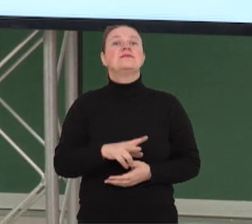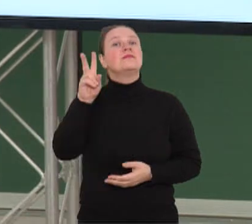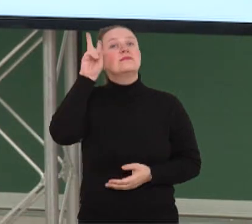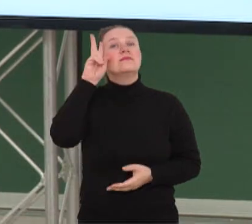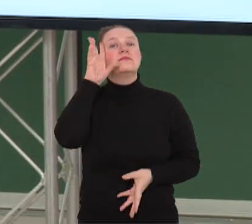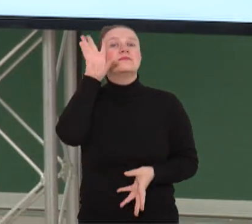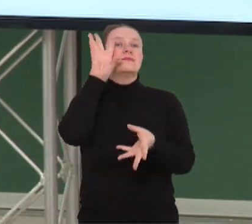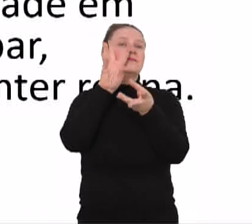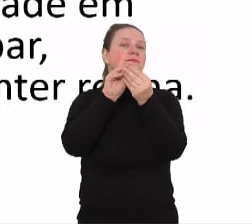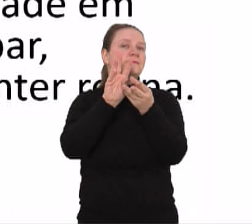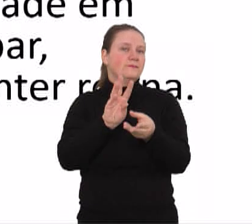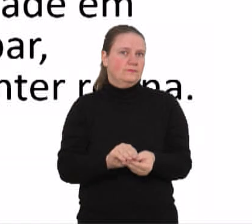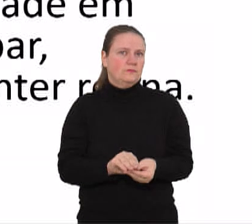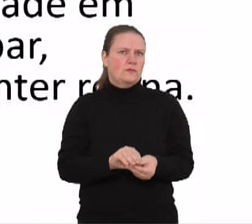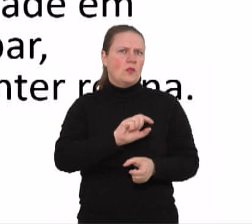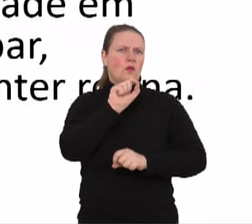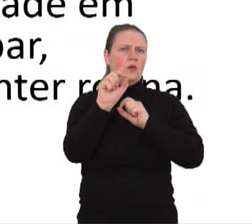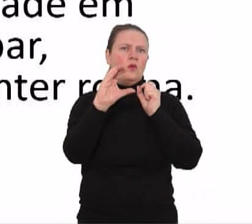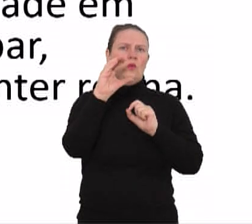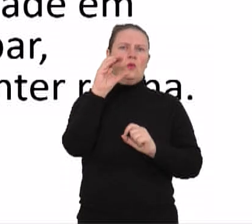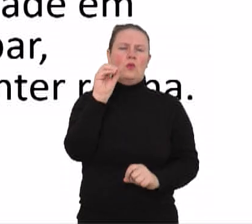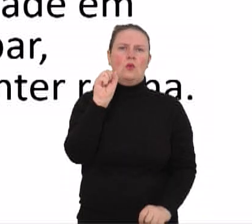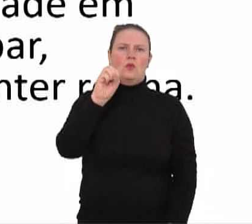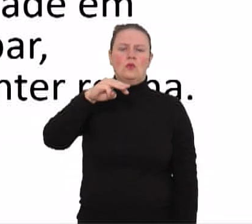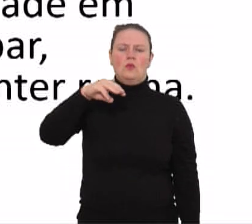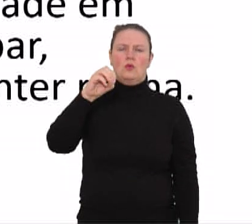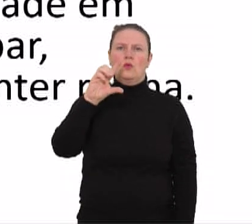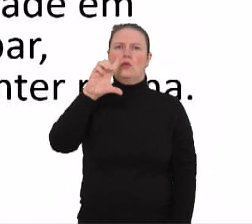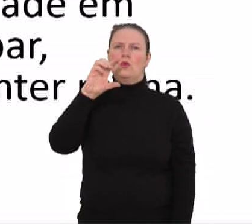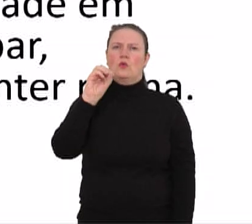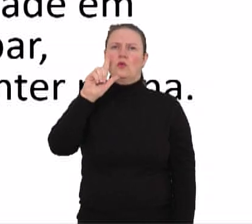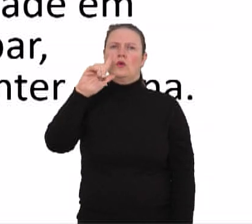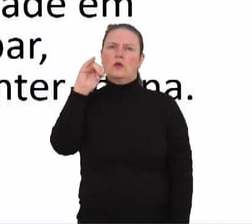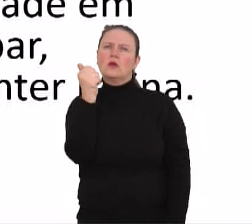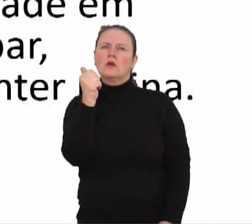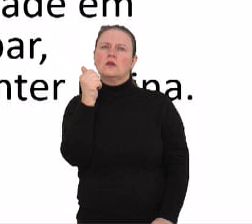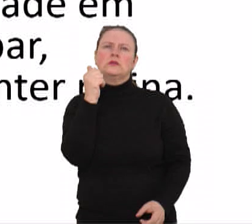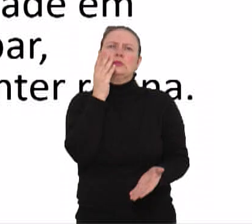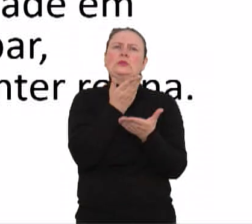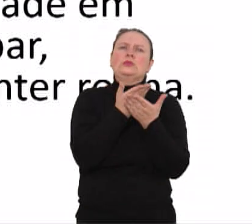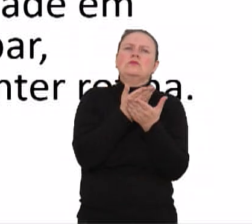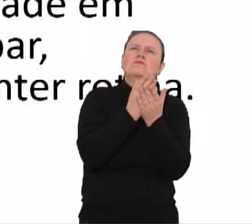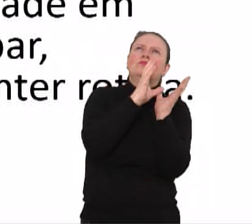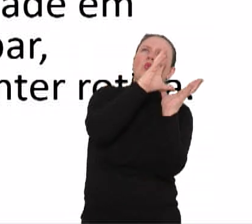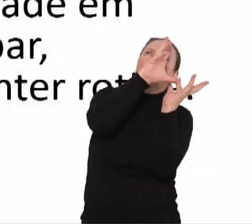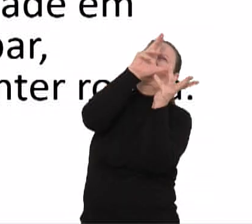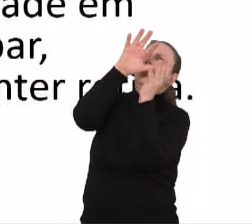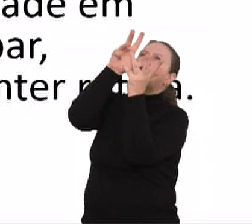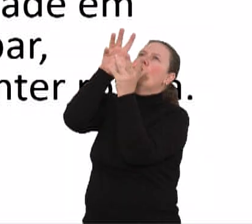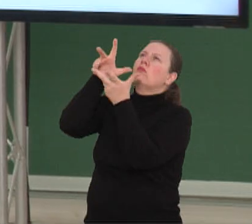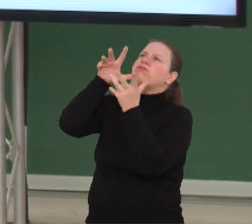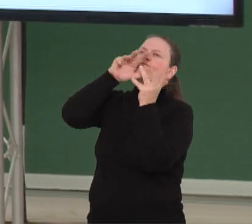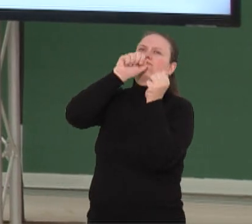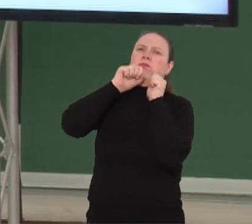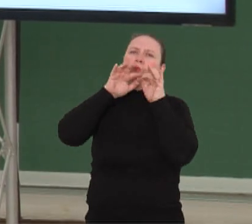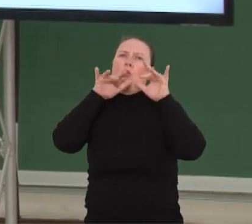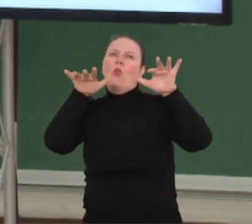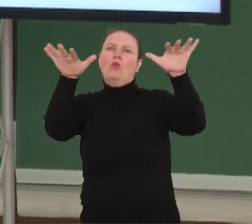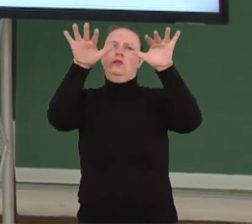aula de hoje, o que é cosmologia? Essa ciência que estuda esse cosmo, esse tudo. Vamos dizer assim,